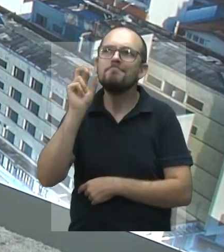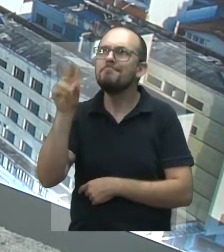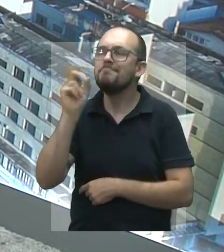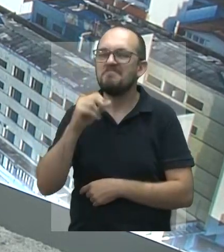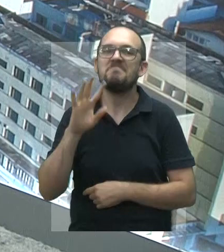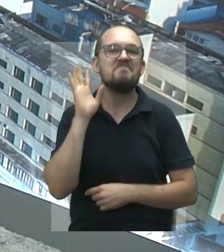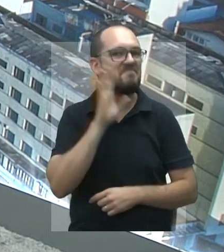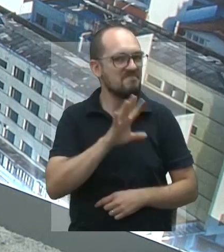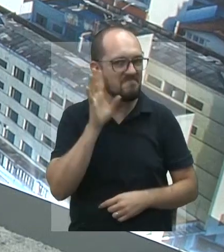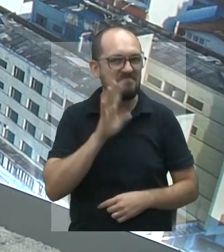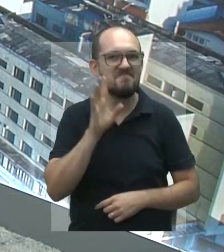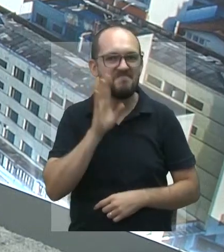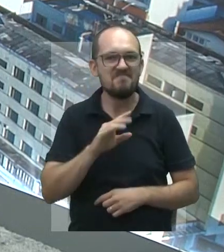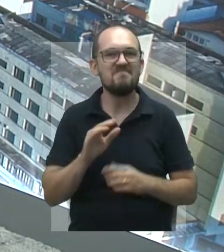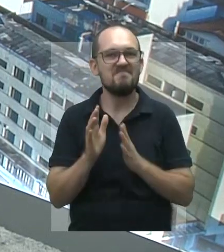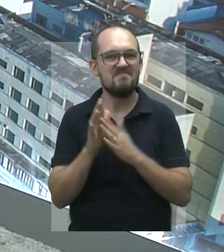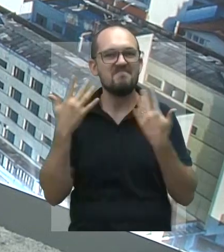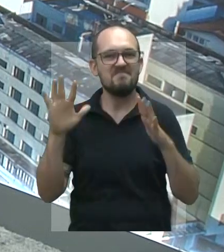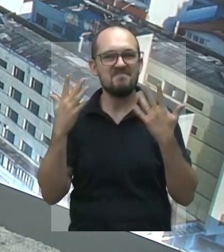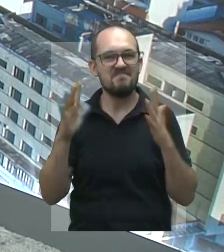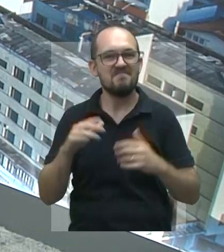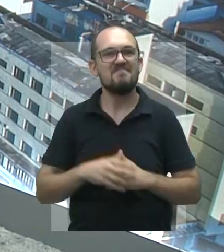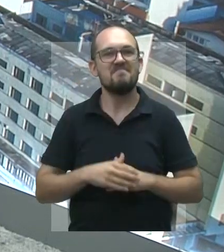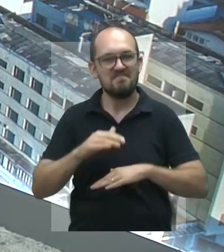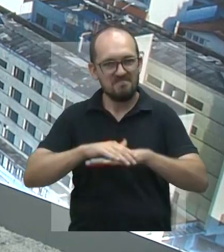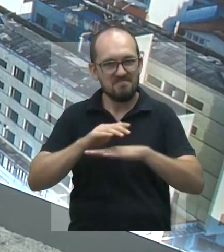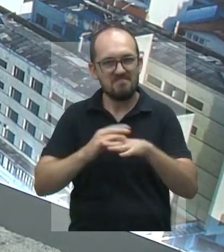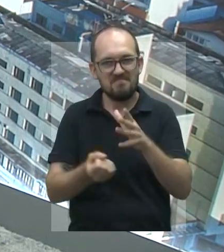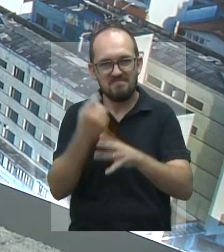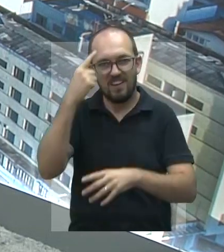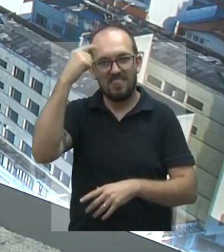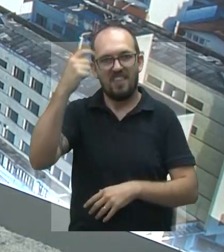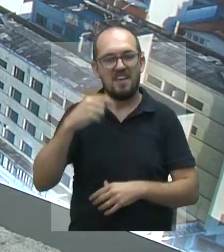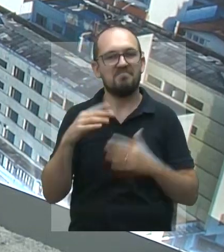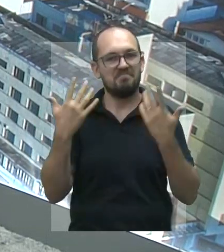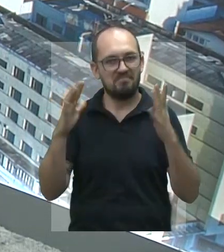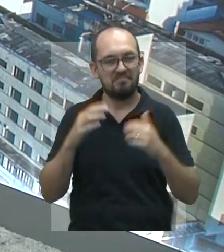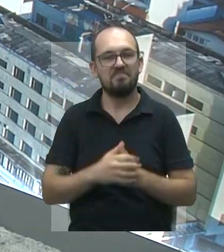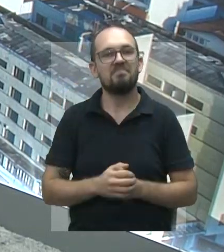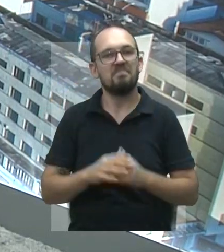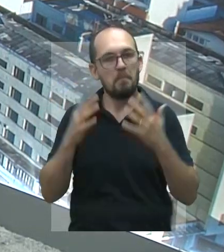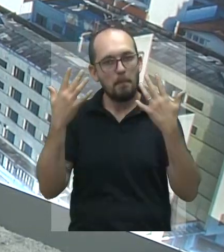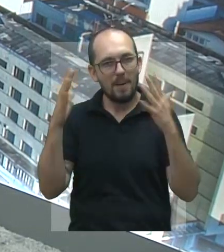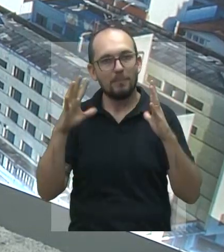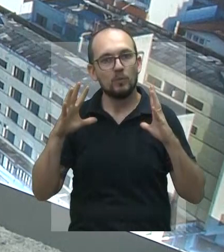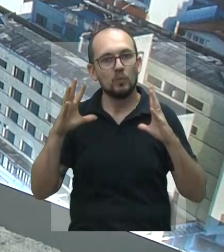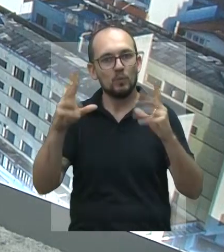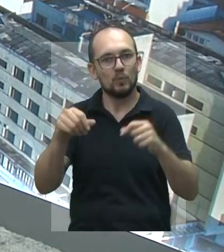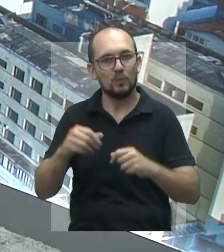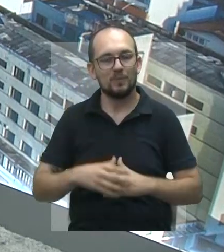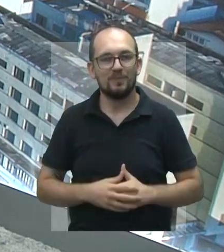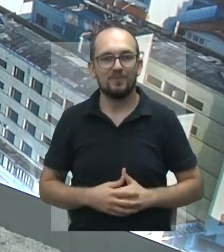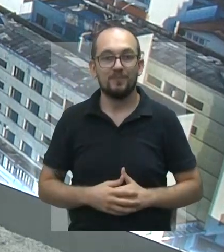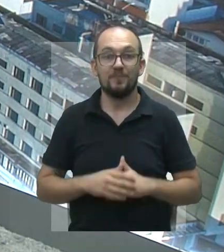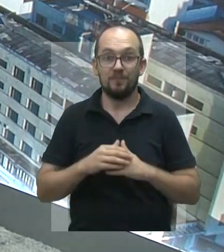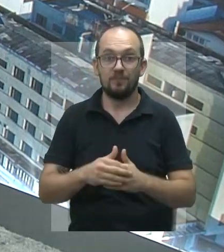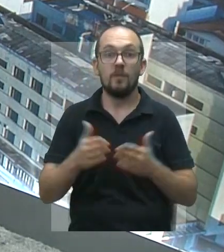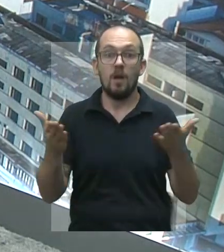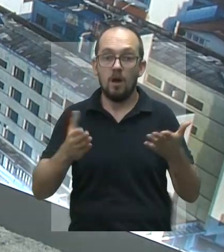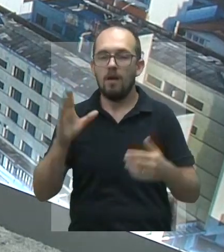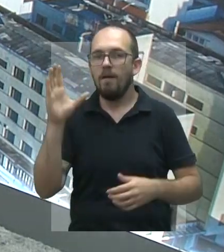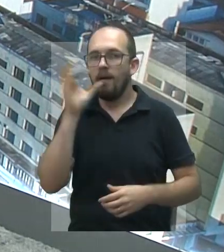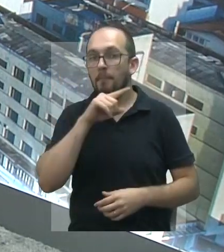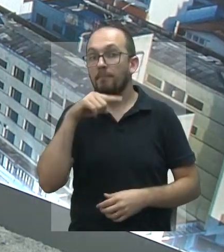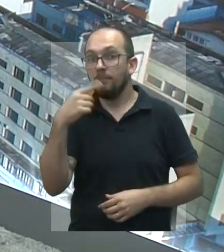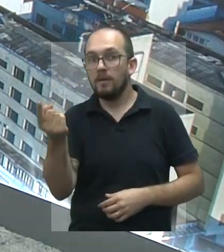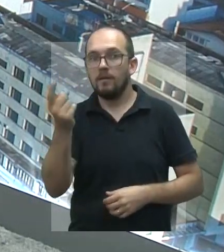Que legal, a gente bate palmas para iniciativas como essa que a gente acabou de mostrar. Parabéns a todos os envolvidos. A gente vai agora para